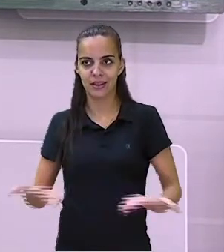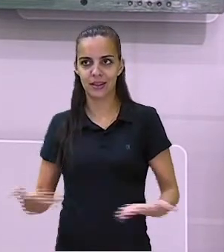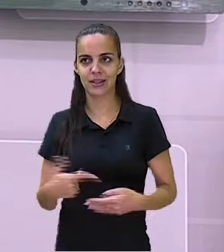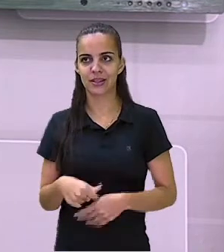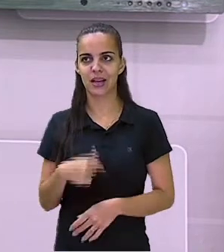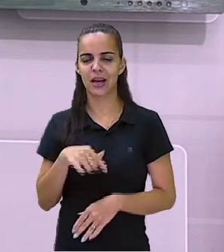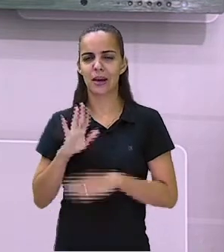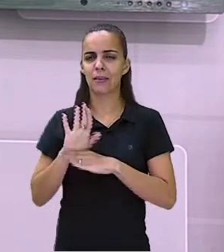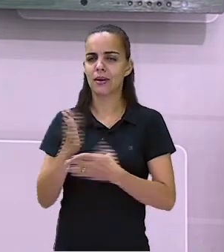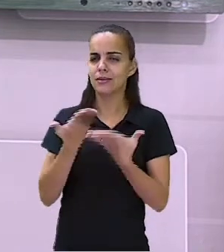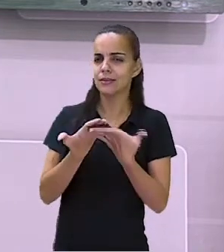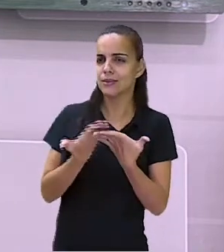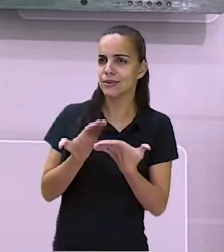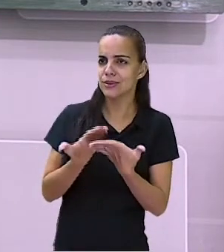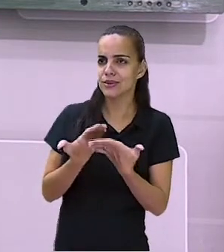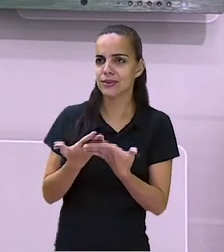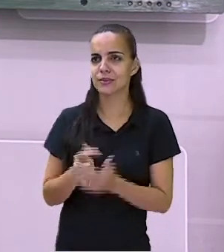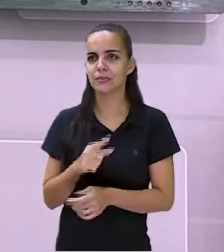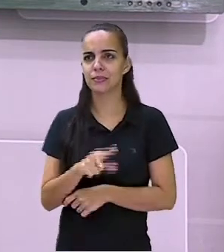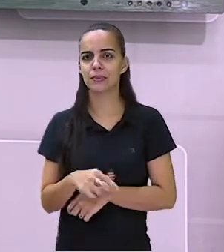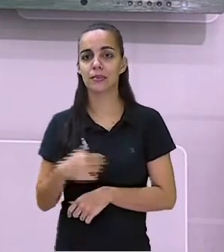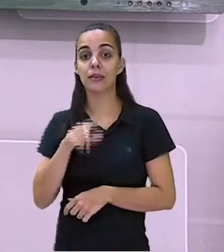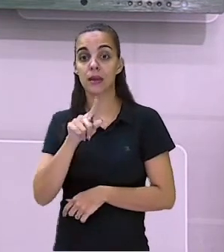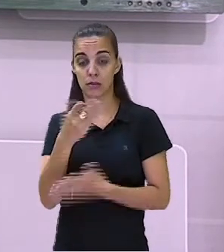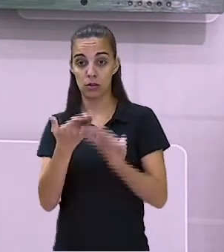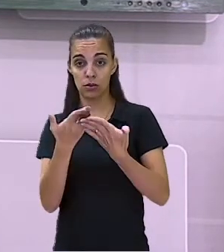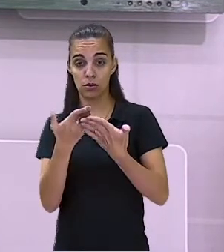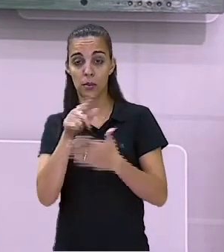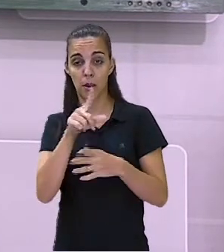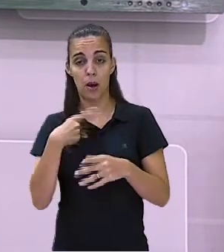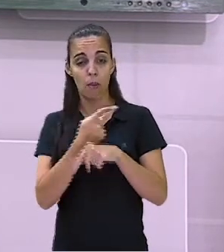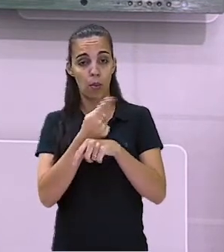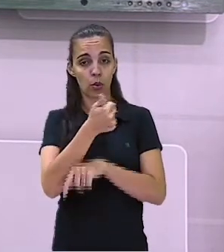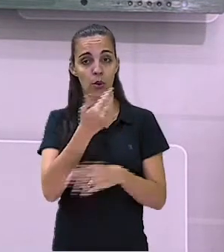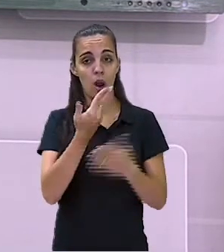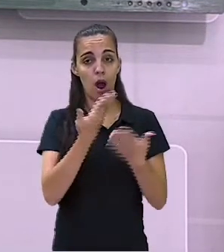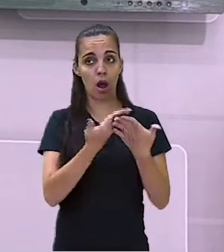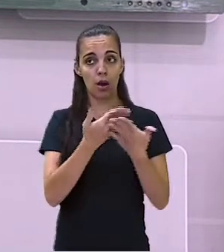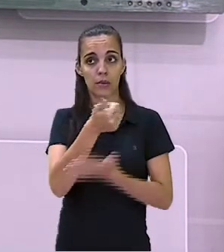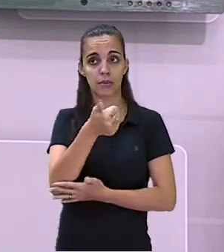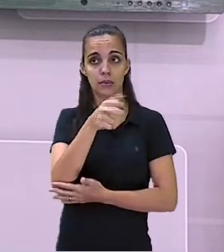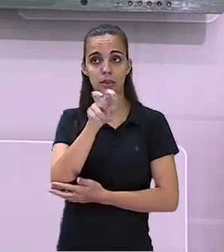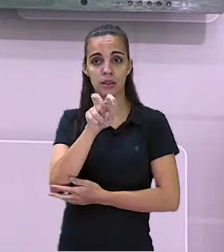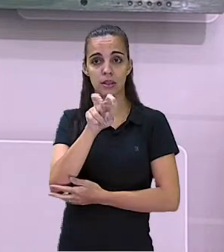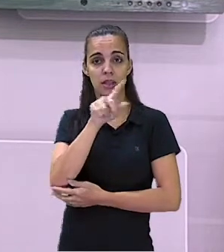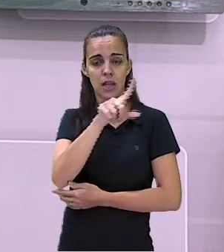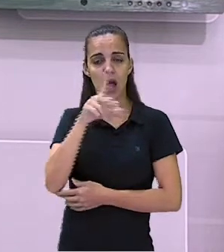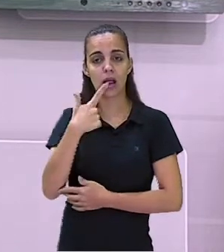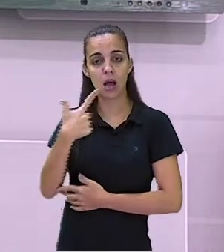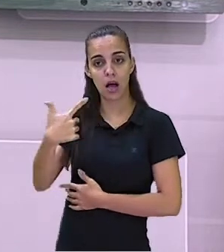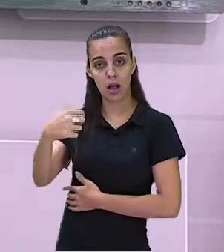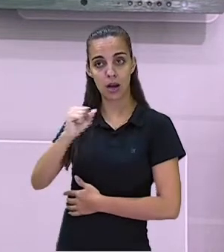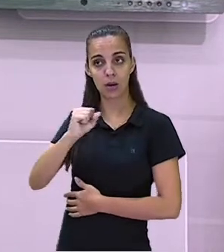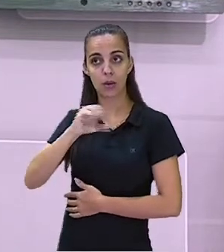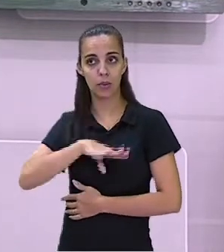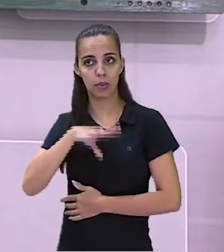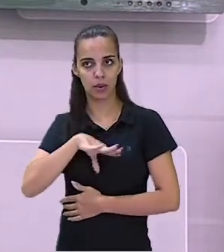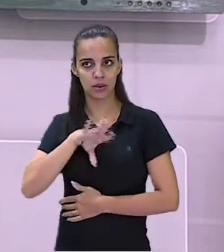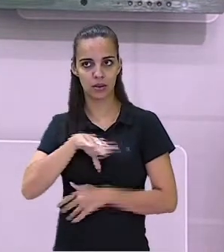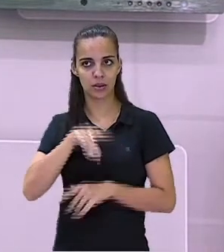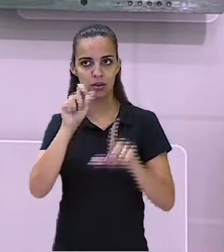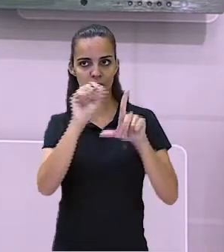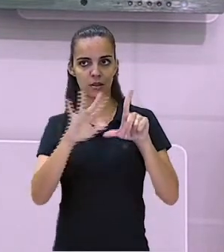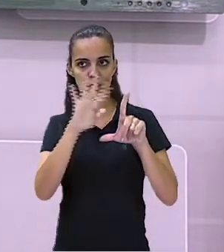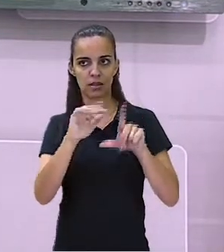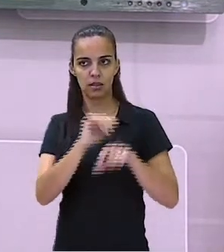para estudar a aula 15 do componente curricular de língua portuguesa. Que delícia, hein? Você gosta de